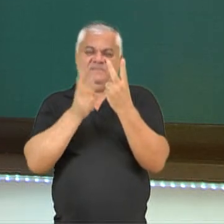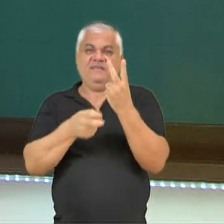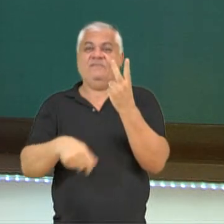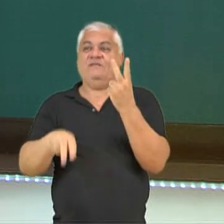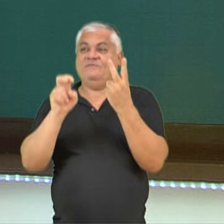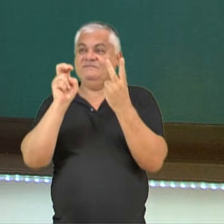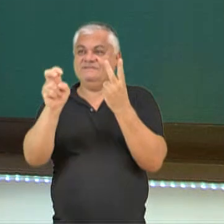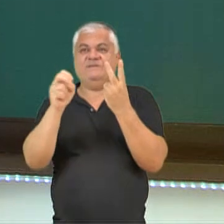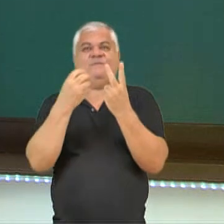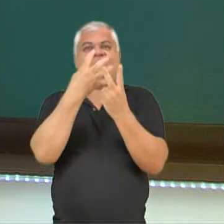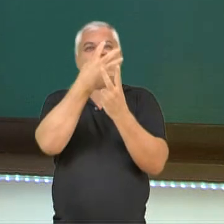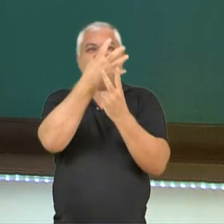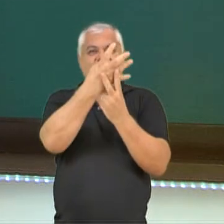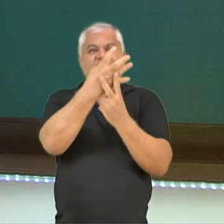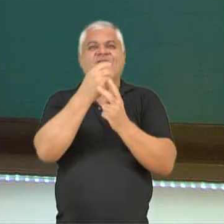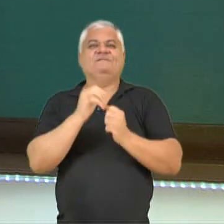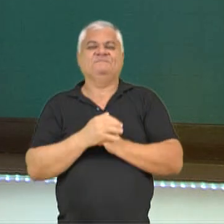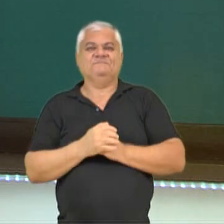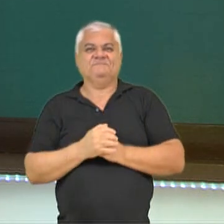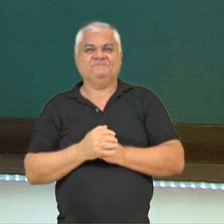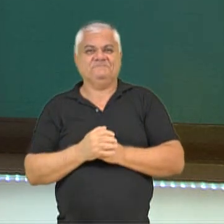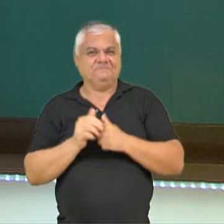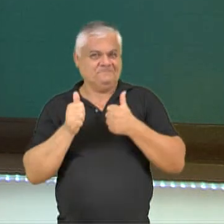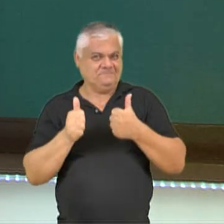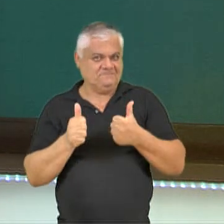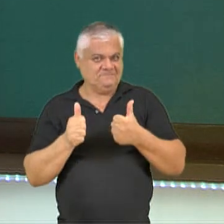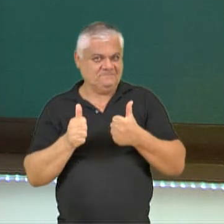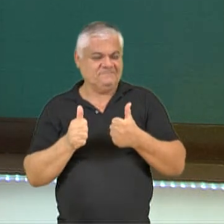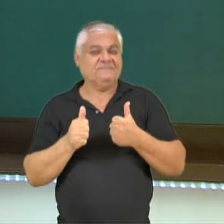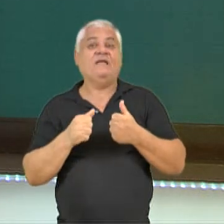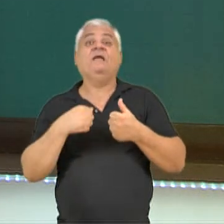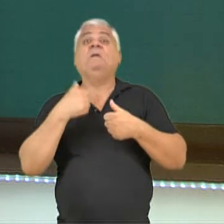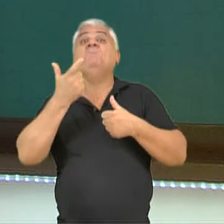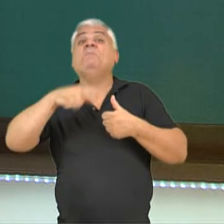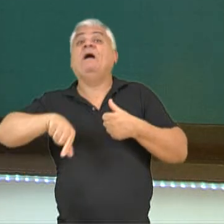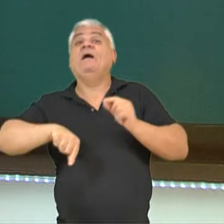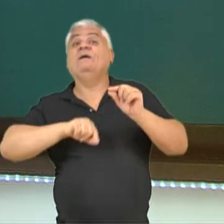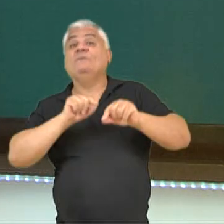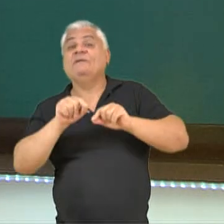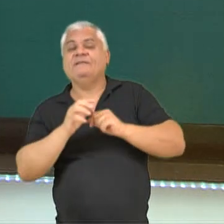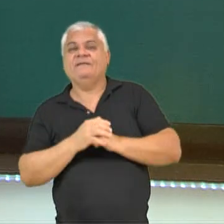expoente e o denominador é o índice da raiz. E o próximo passo é?